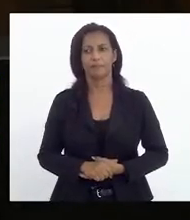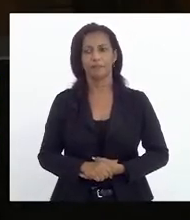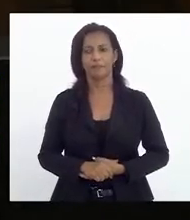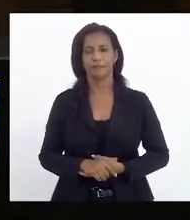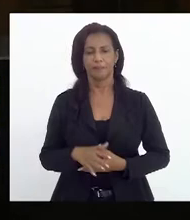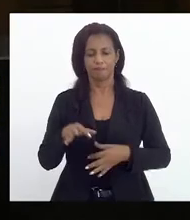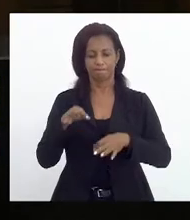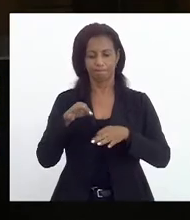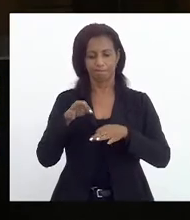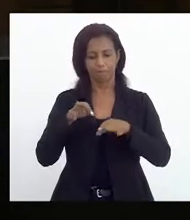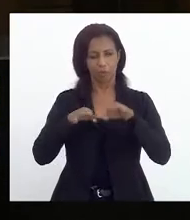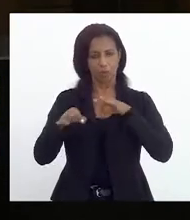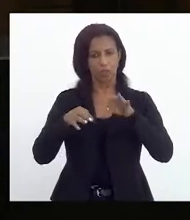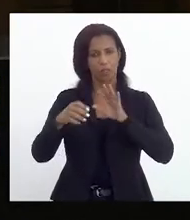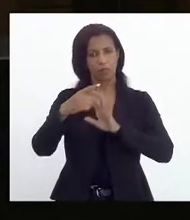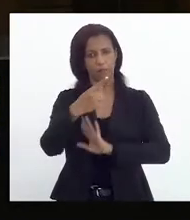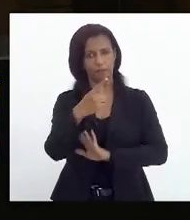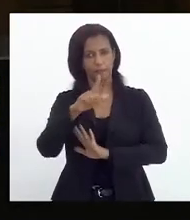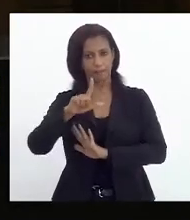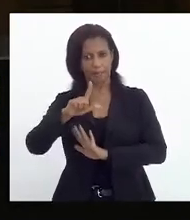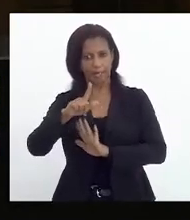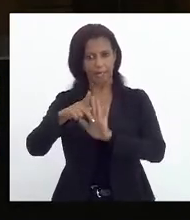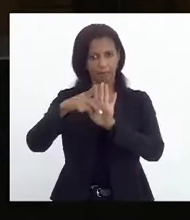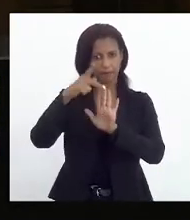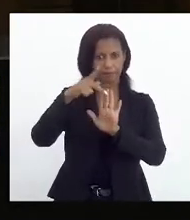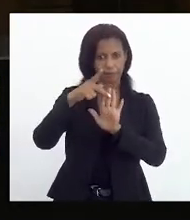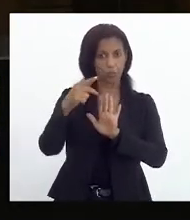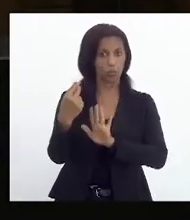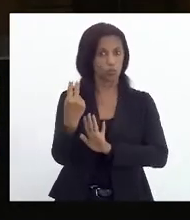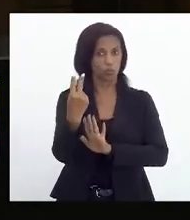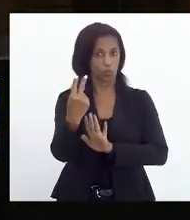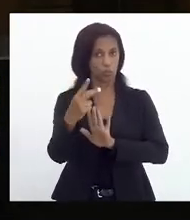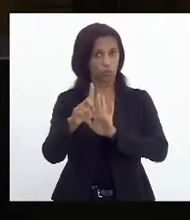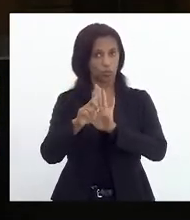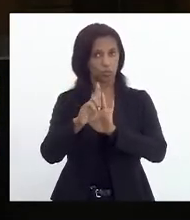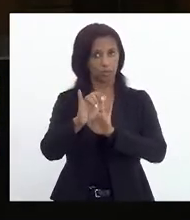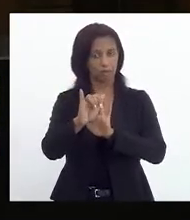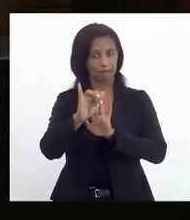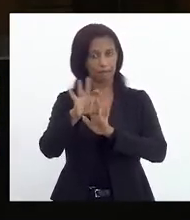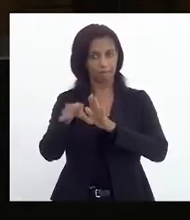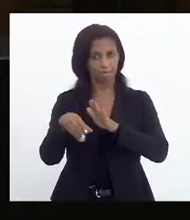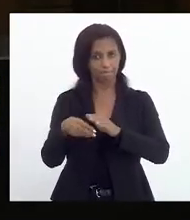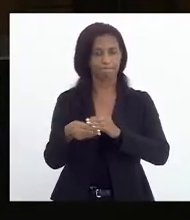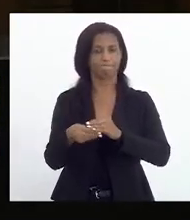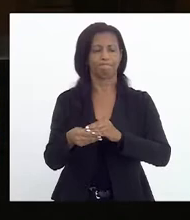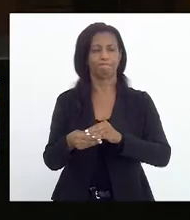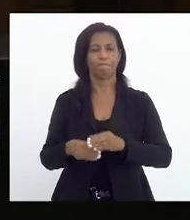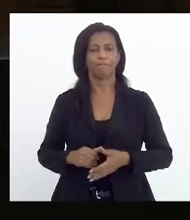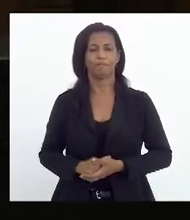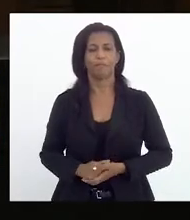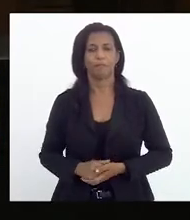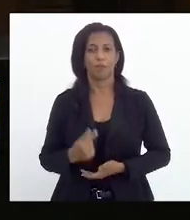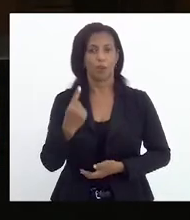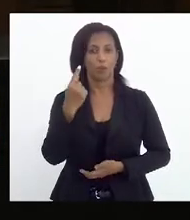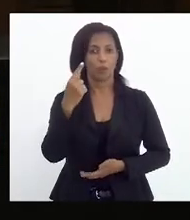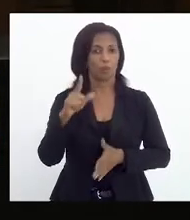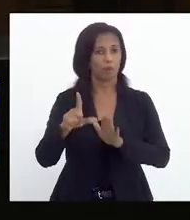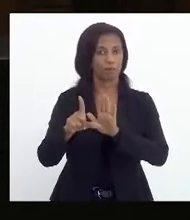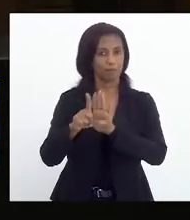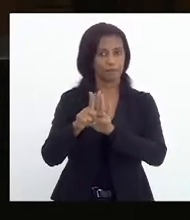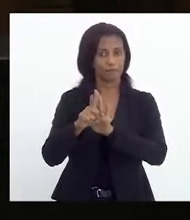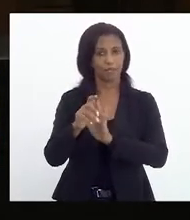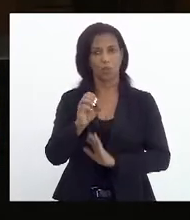os projetos de leis duas leis complementares uma lei